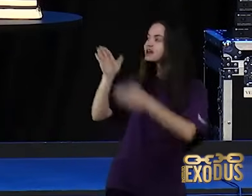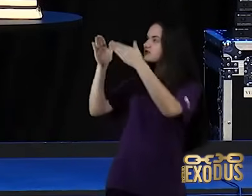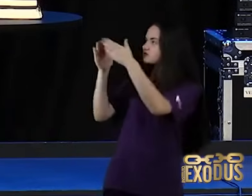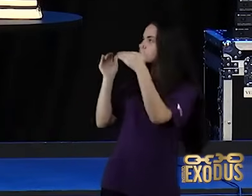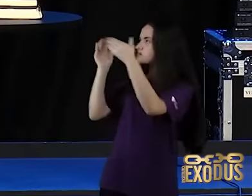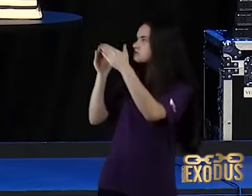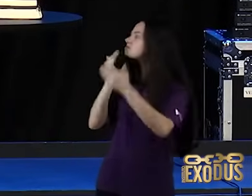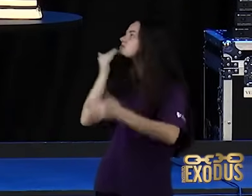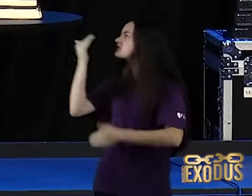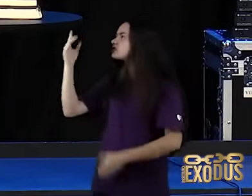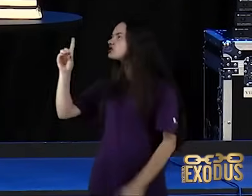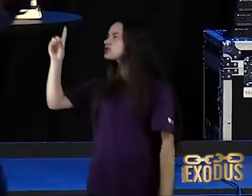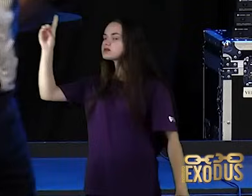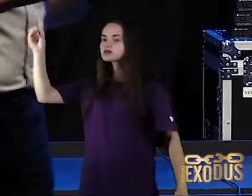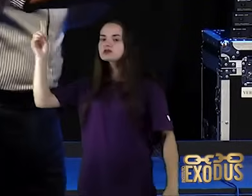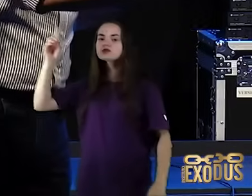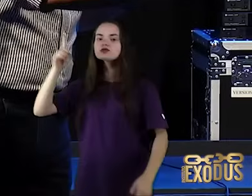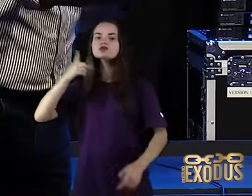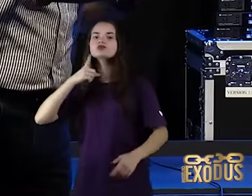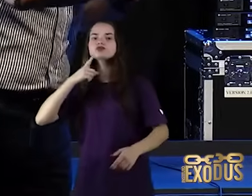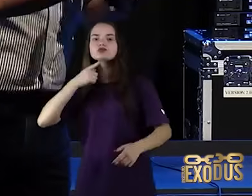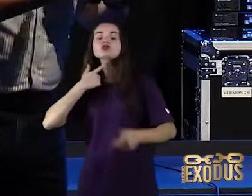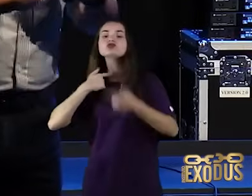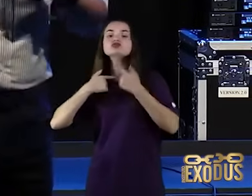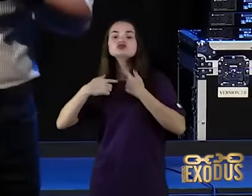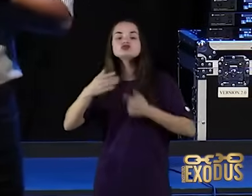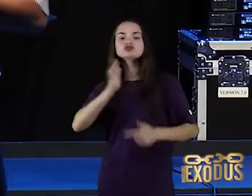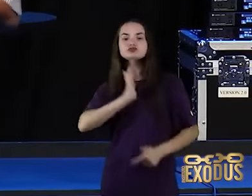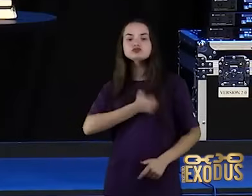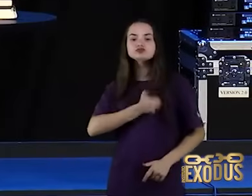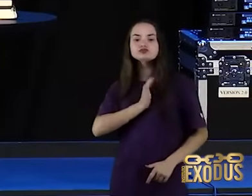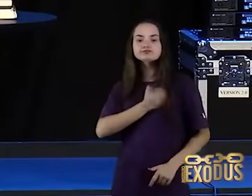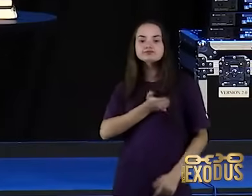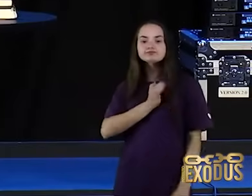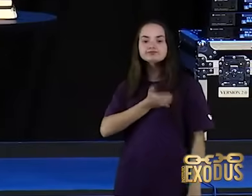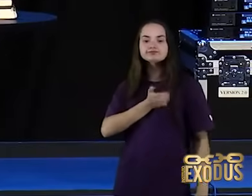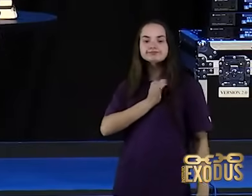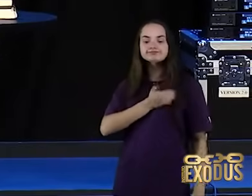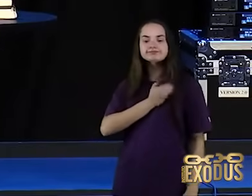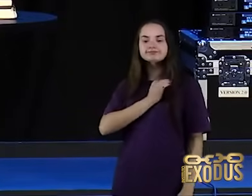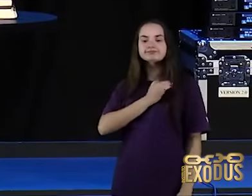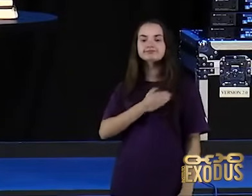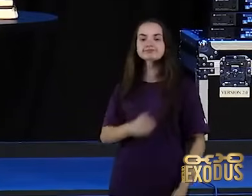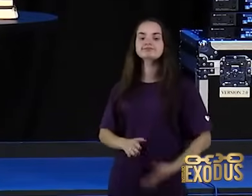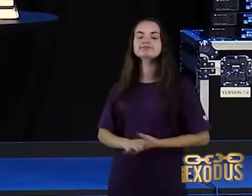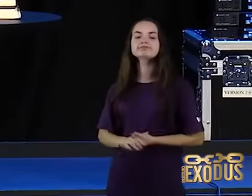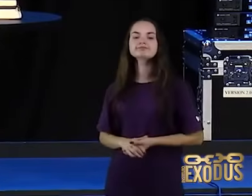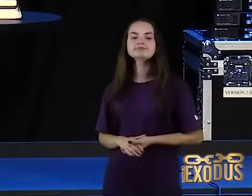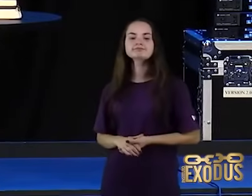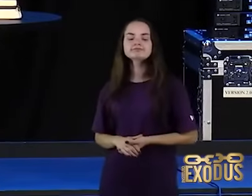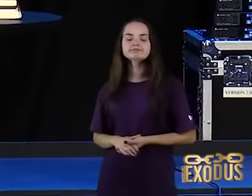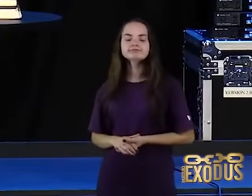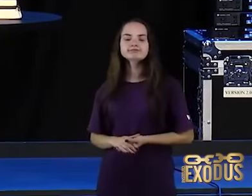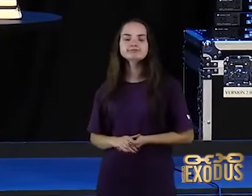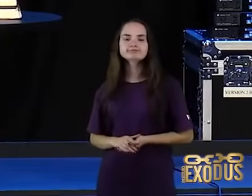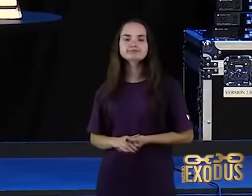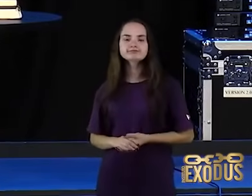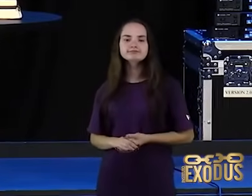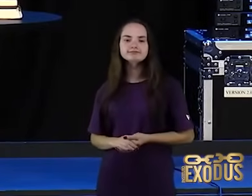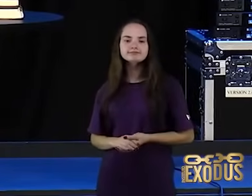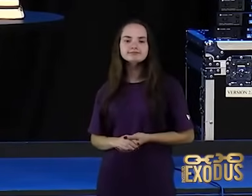Deus aquilo que é desejo do coração agrada-te do Senhor e ele fará o desejo do seu